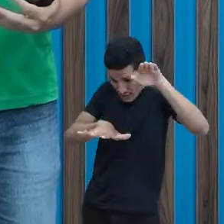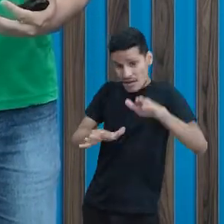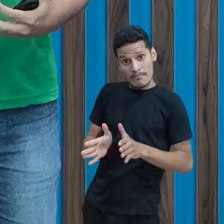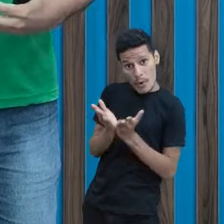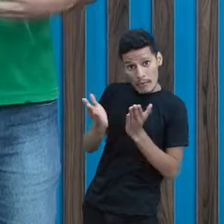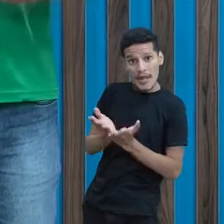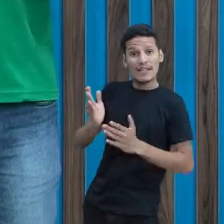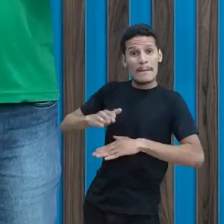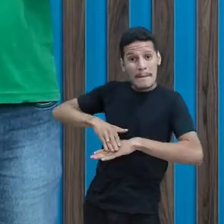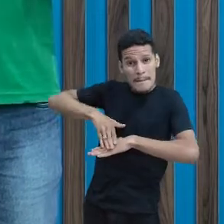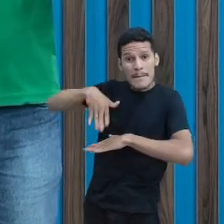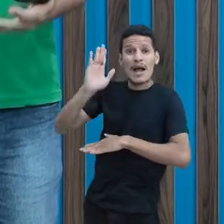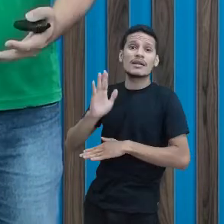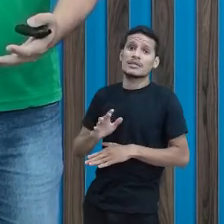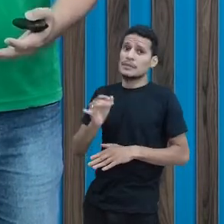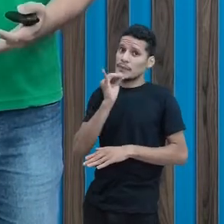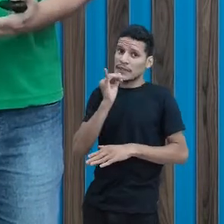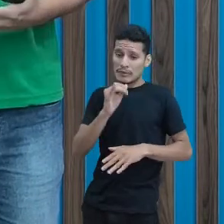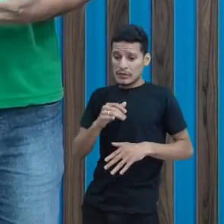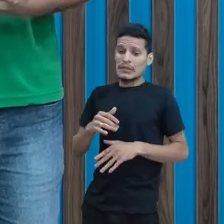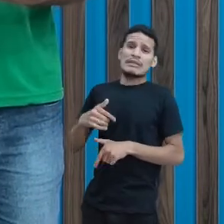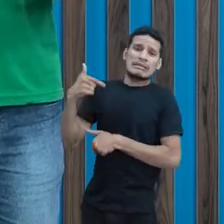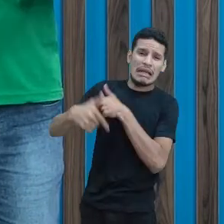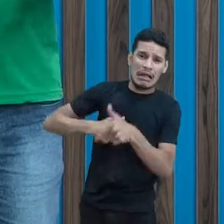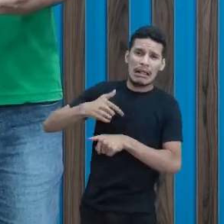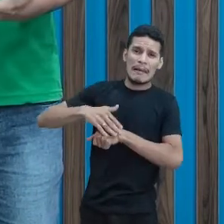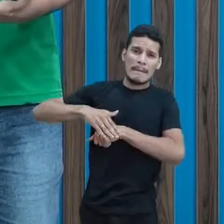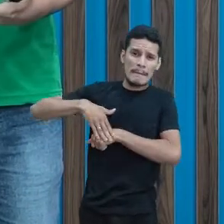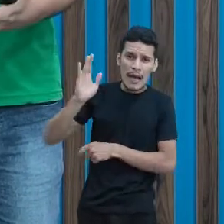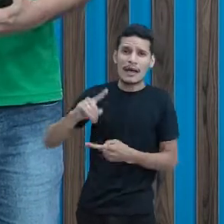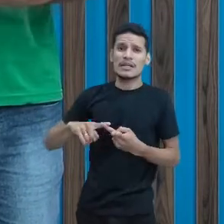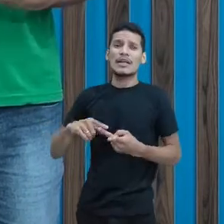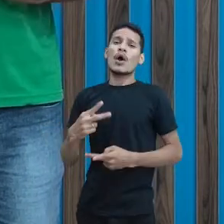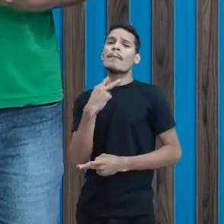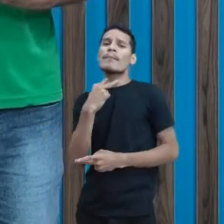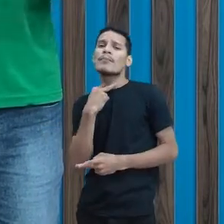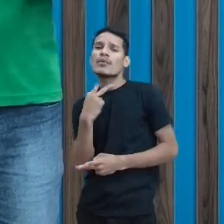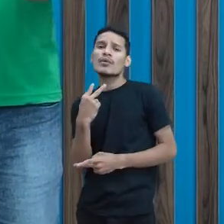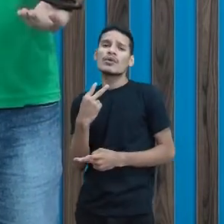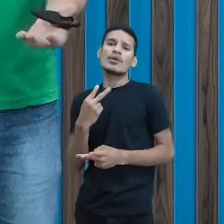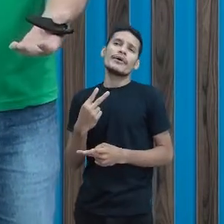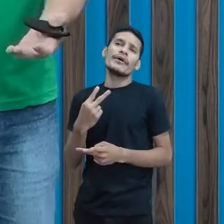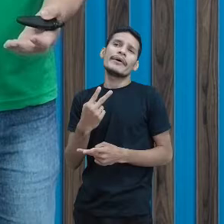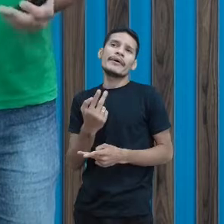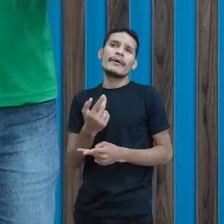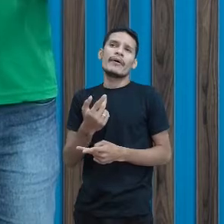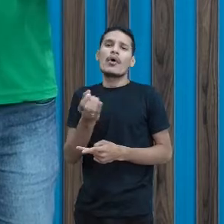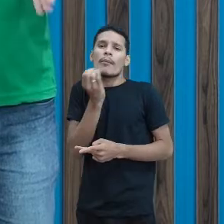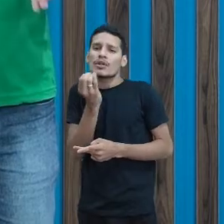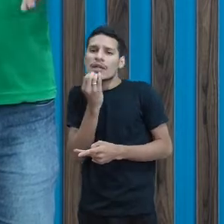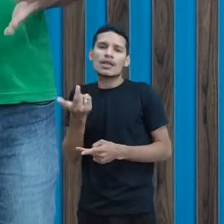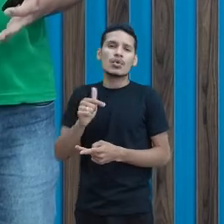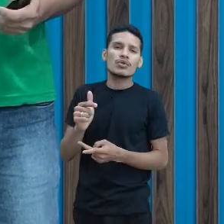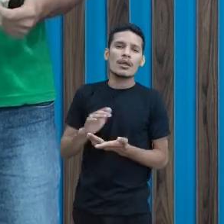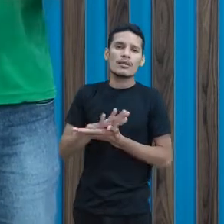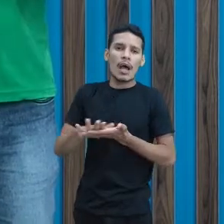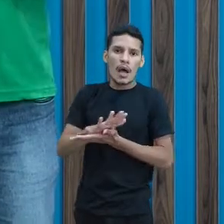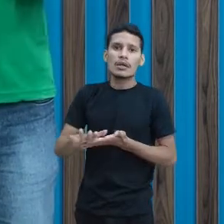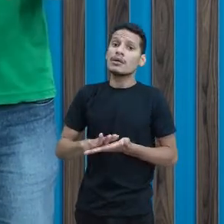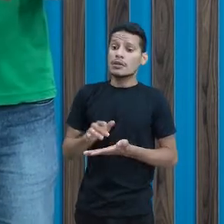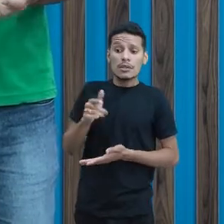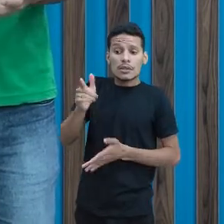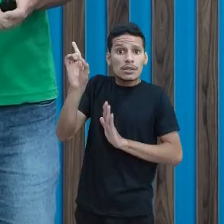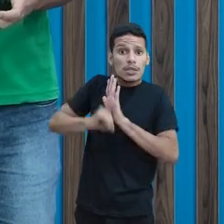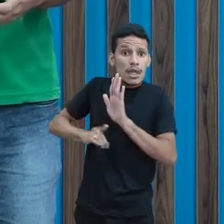na pobreza, sendo explorados ainda mais, não tendo oportunidades, não tinham sequer o direito de reclamar. Aí é onde está uma